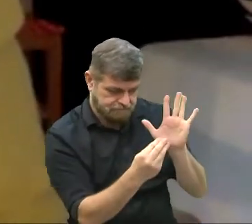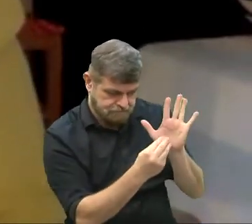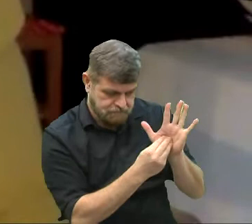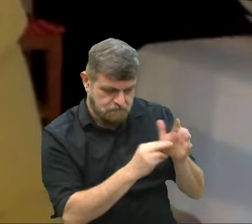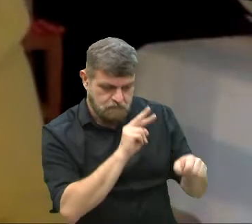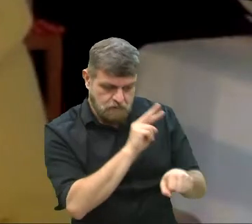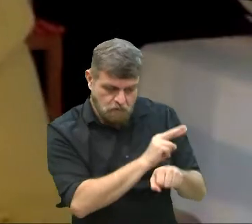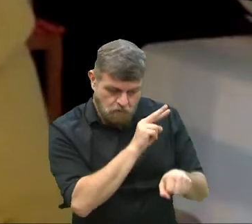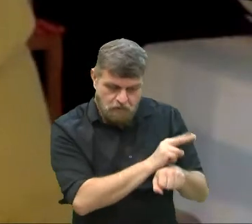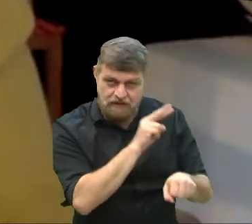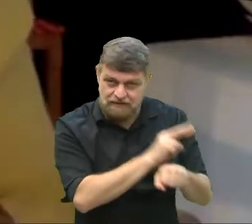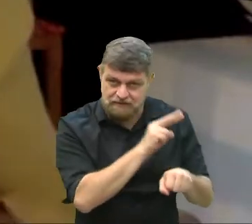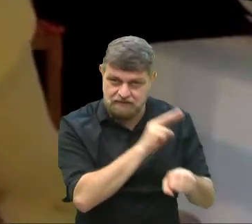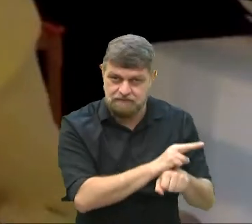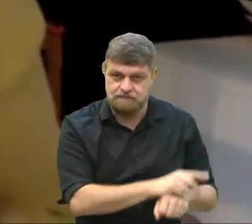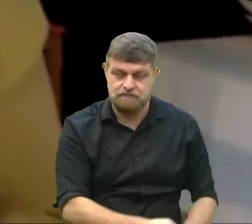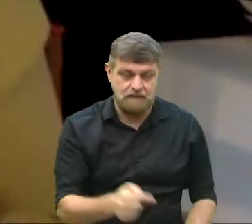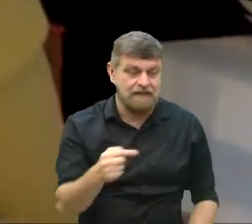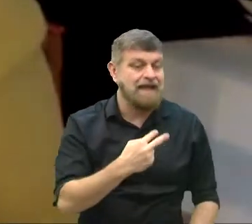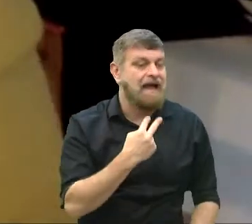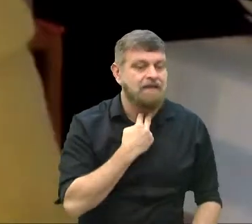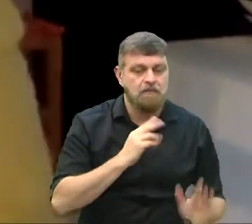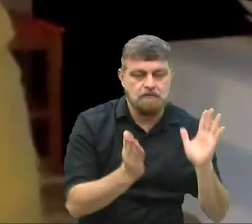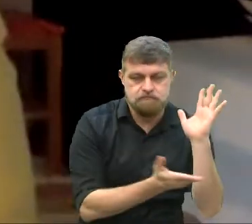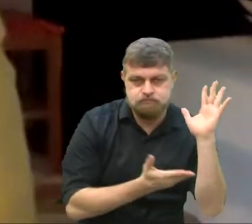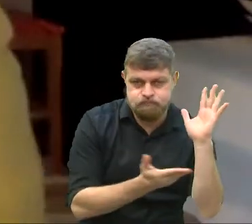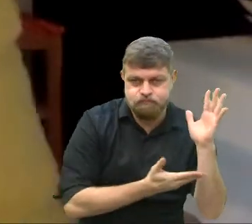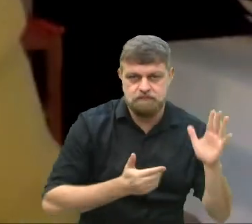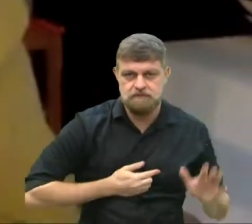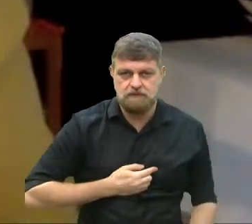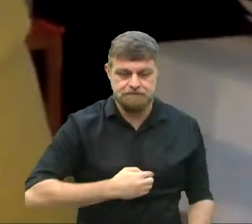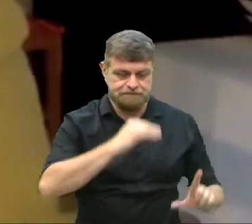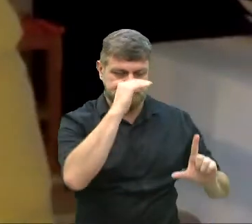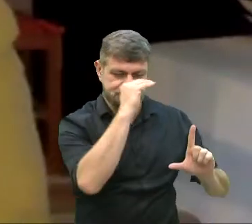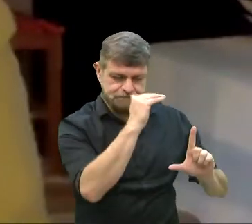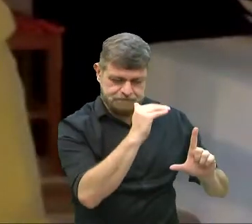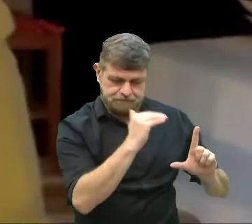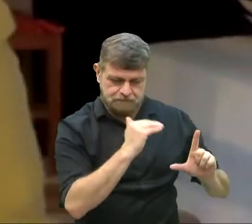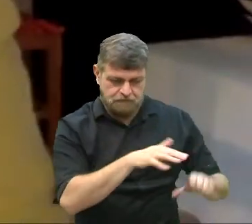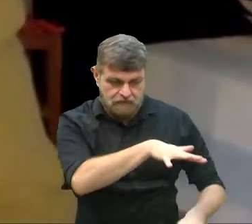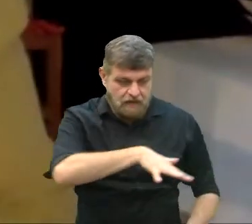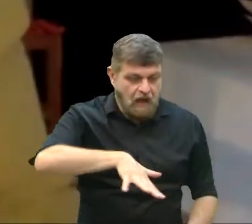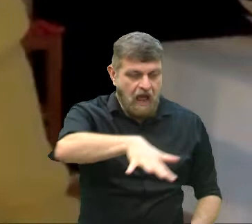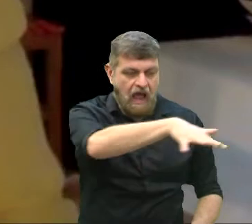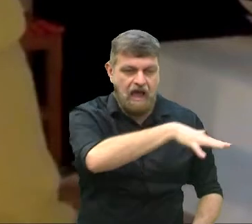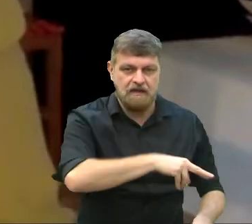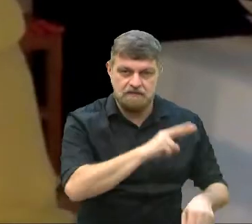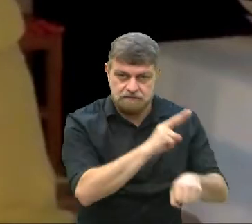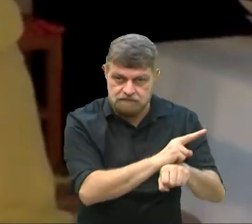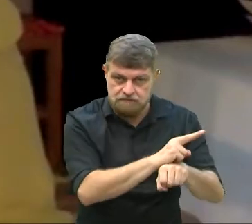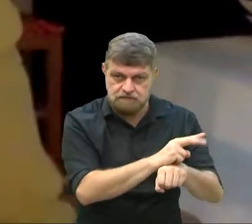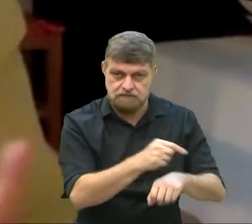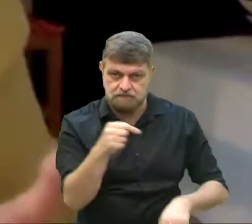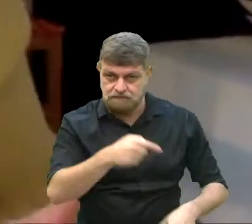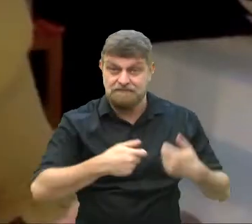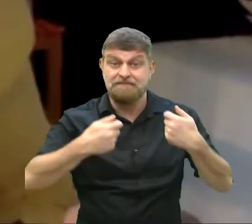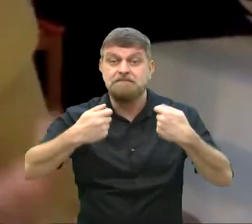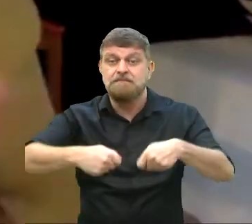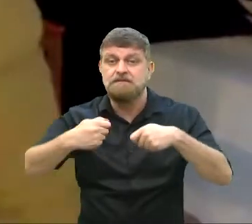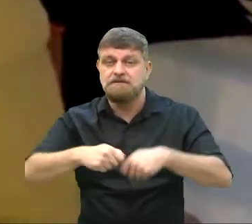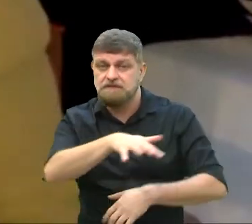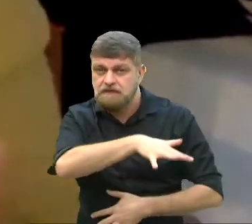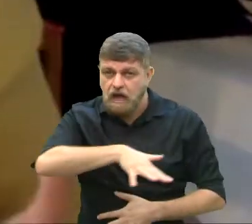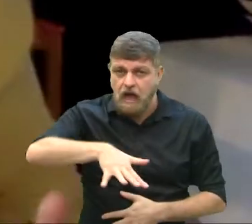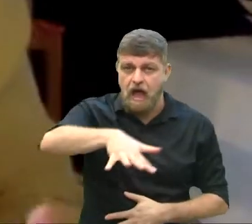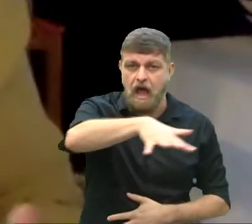um território protegido e, dependendo da categoria de unidade de conservação, esse território deve ser